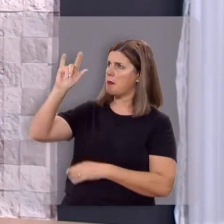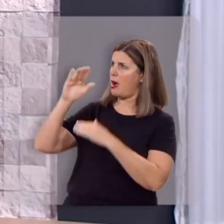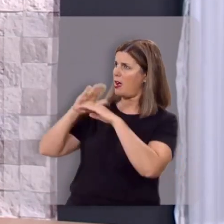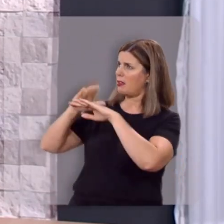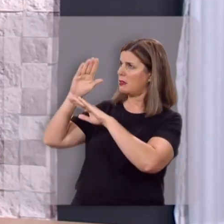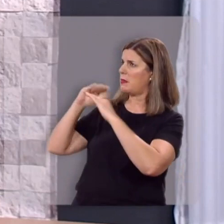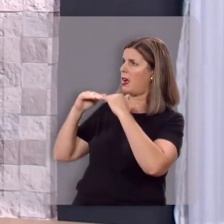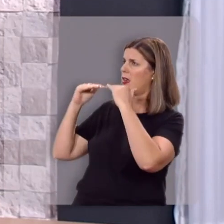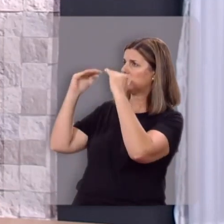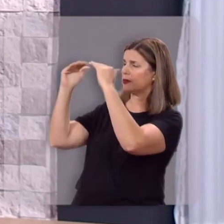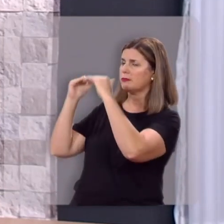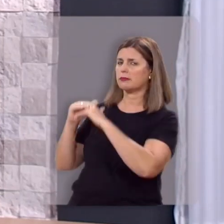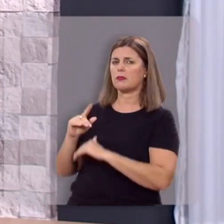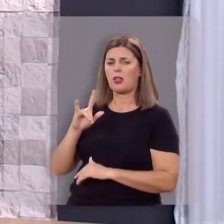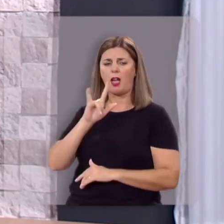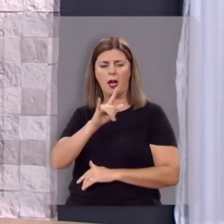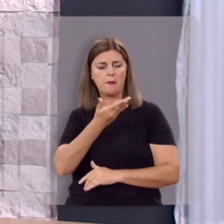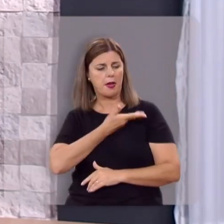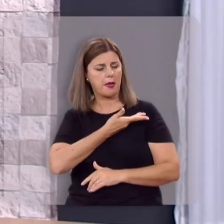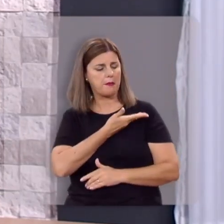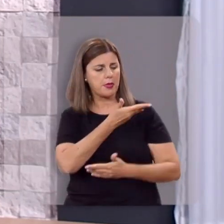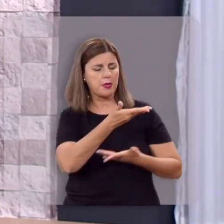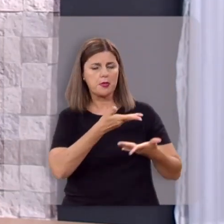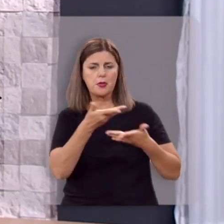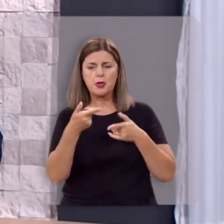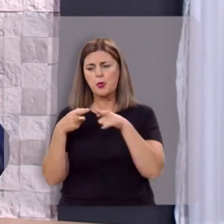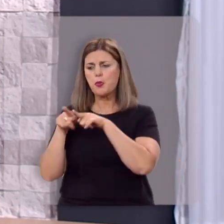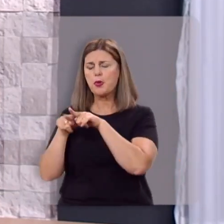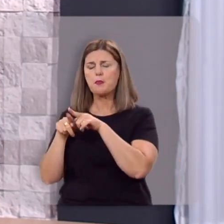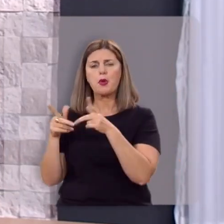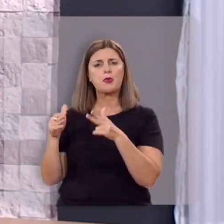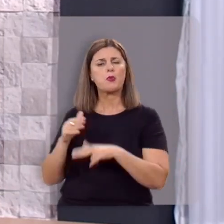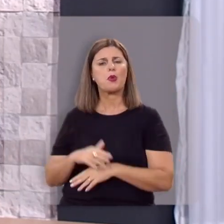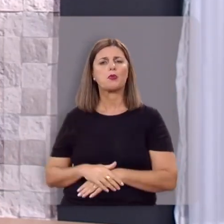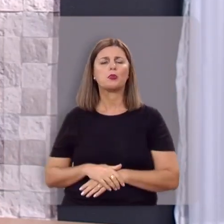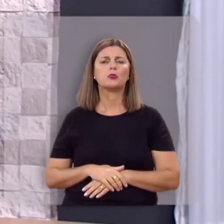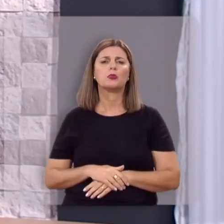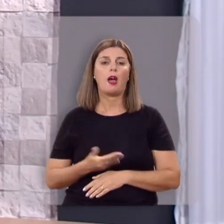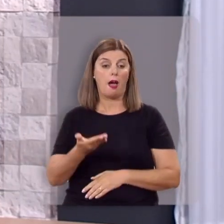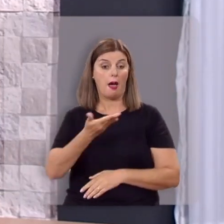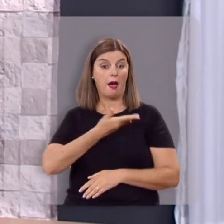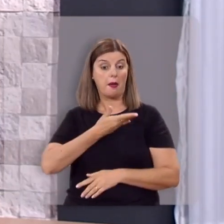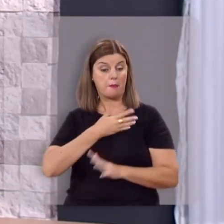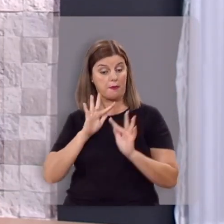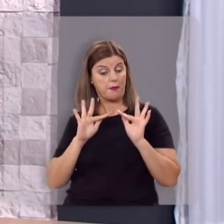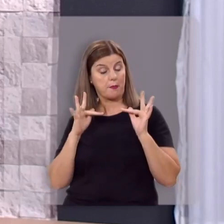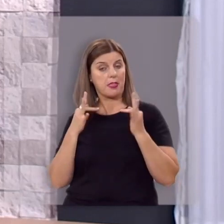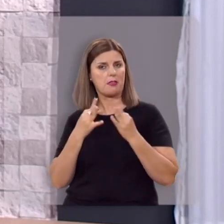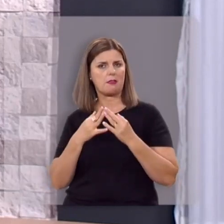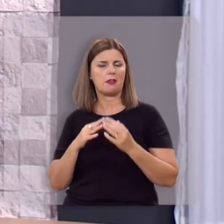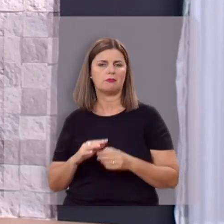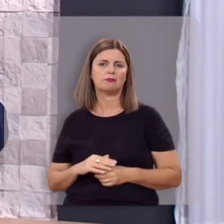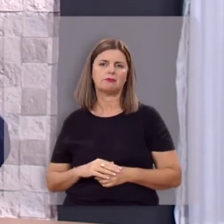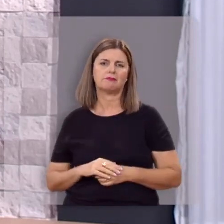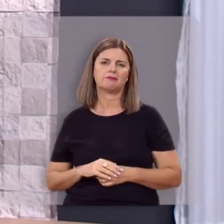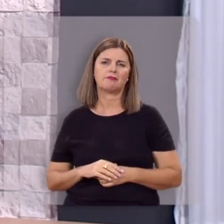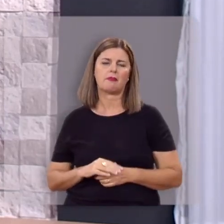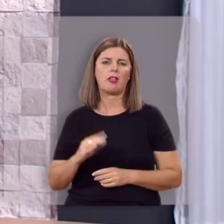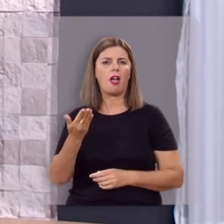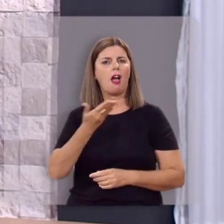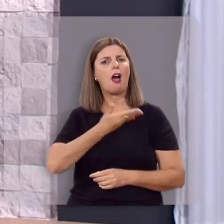Amar a Deus sobre todas as coisas. Amar o seu próximo como a você mesmo. Amar a sua